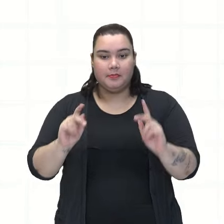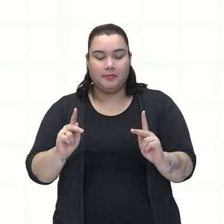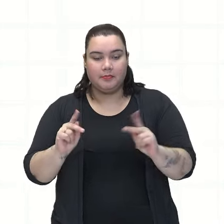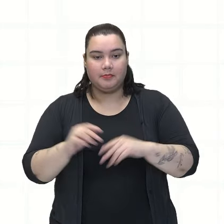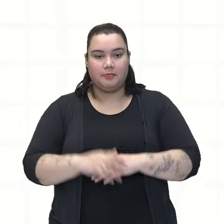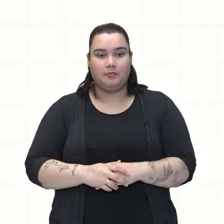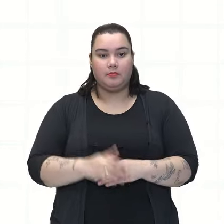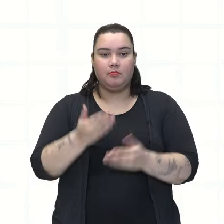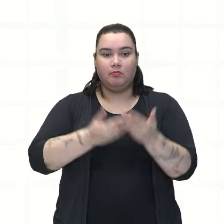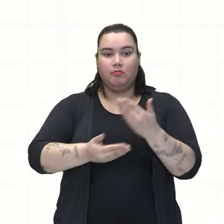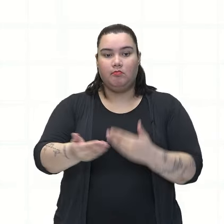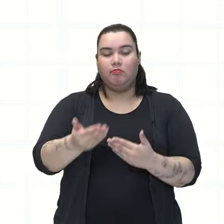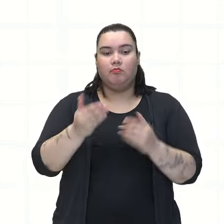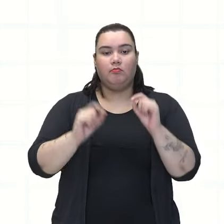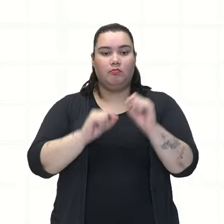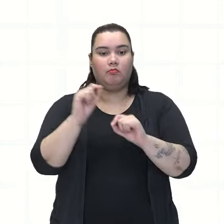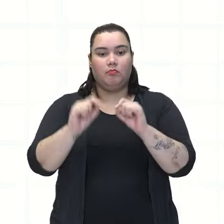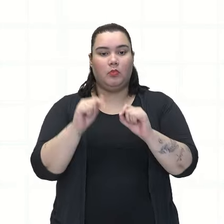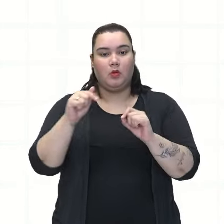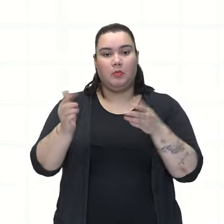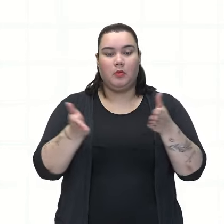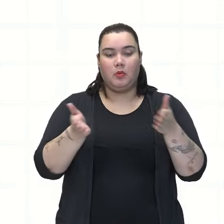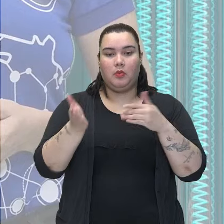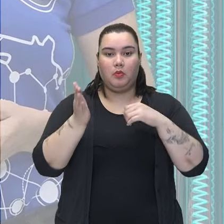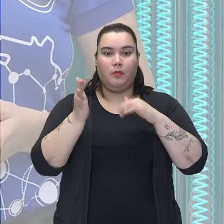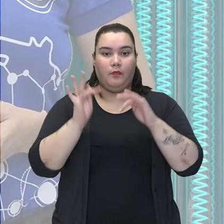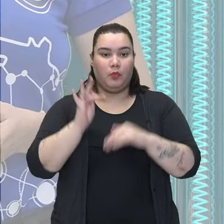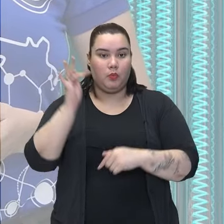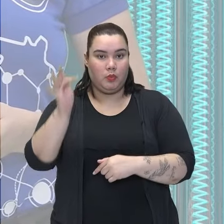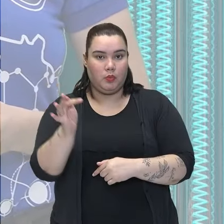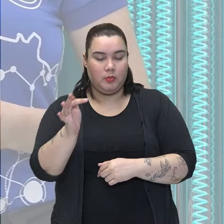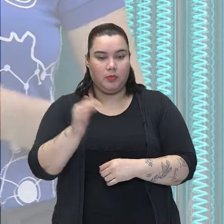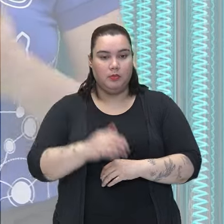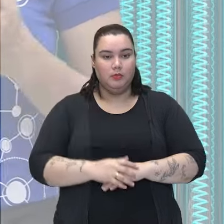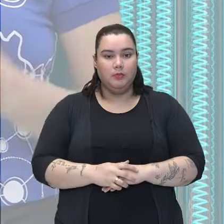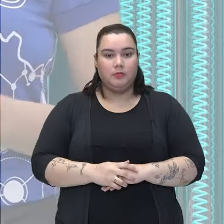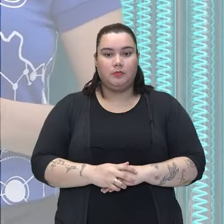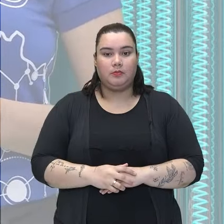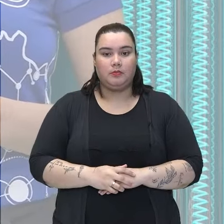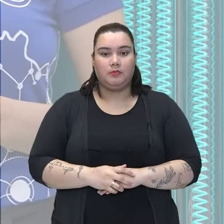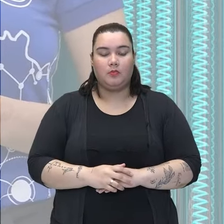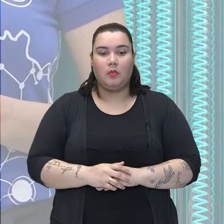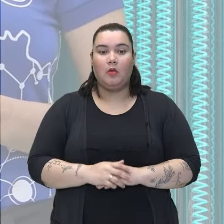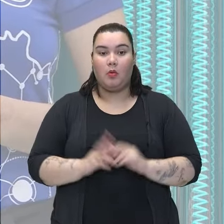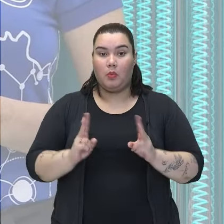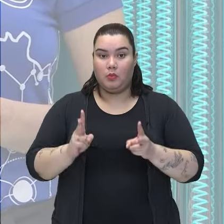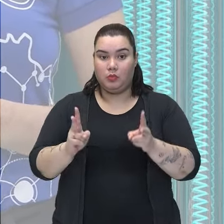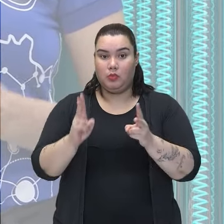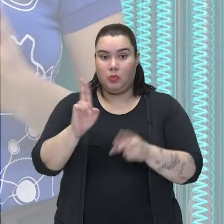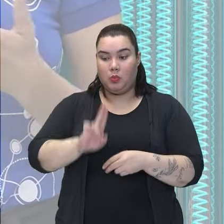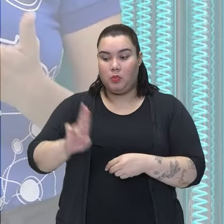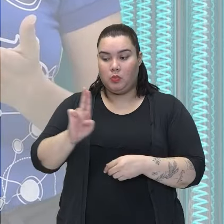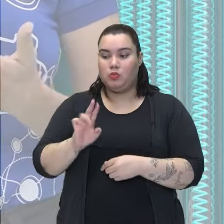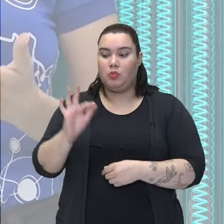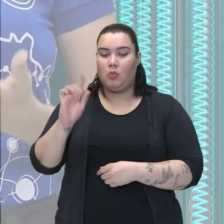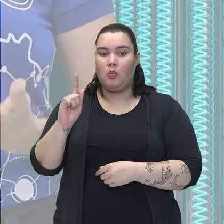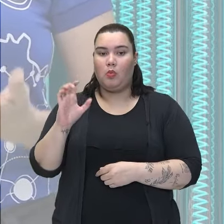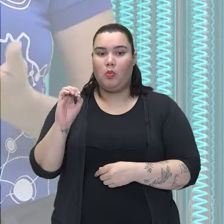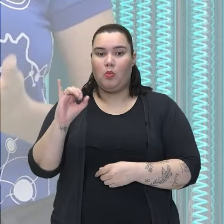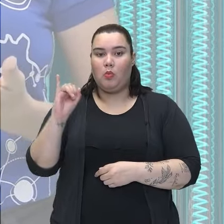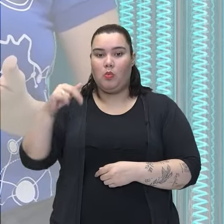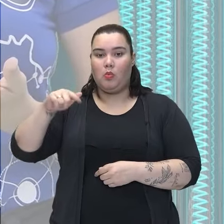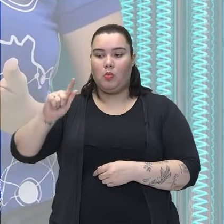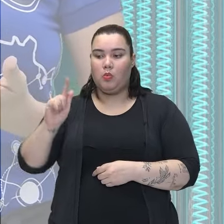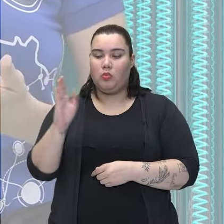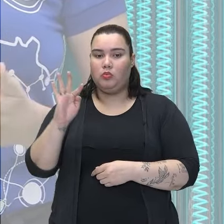ver um pouquinho mais do nosso futuro, né, com going to. Continuando ainda do uso, tá? Para que nós